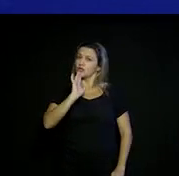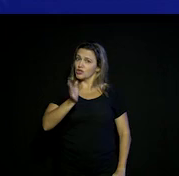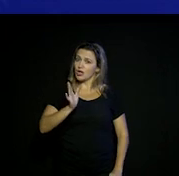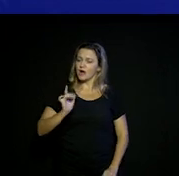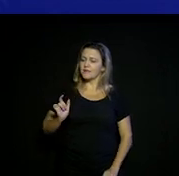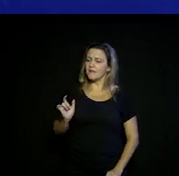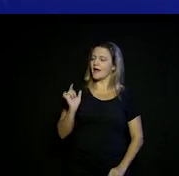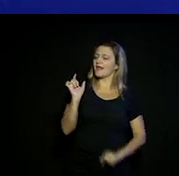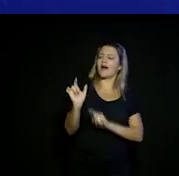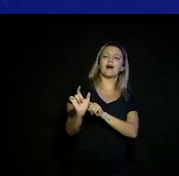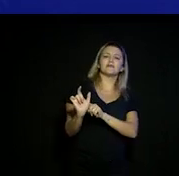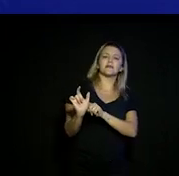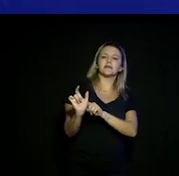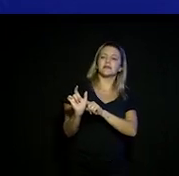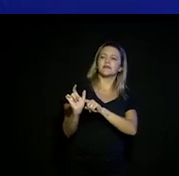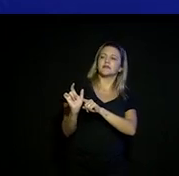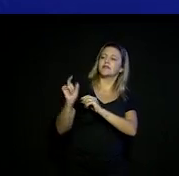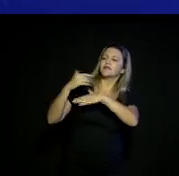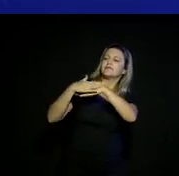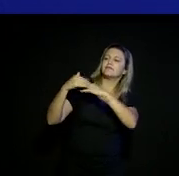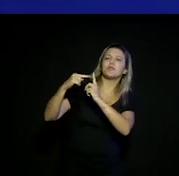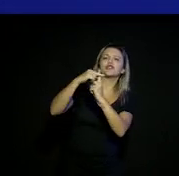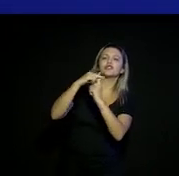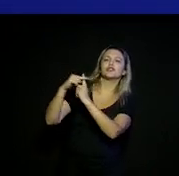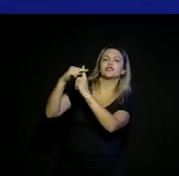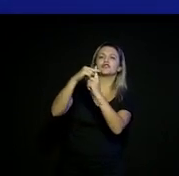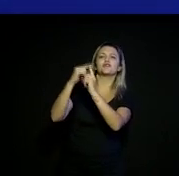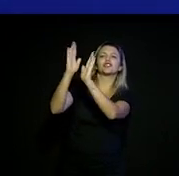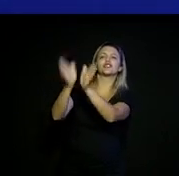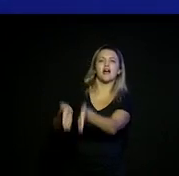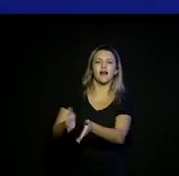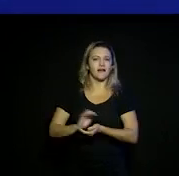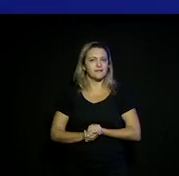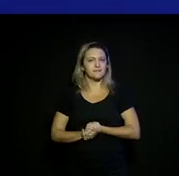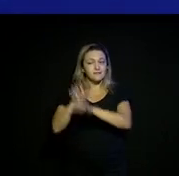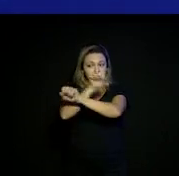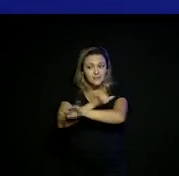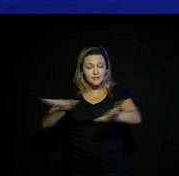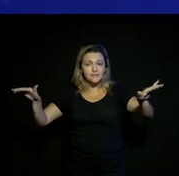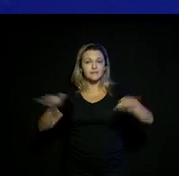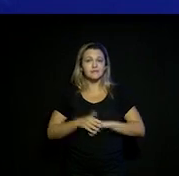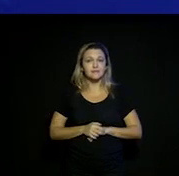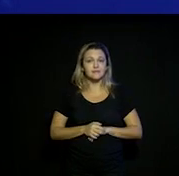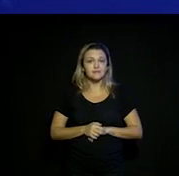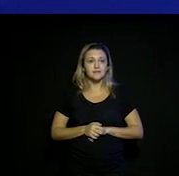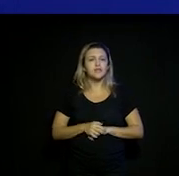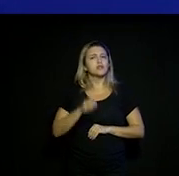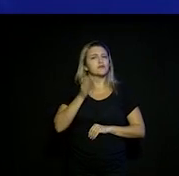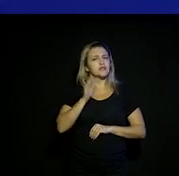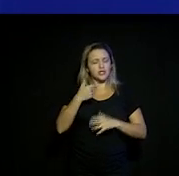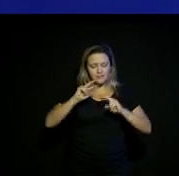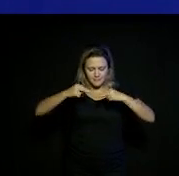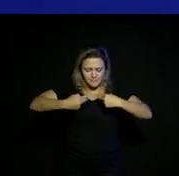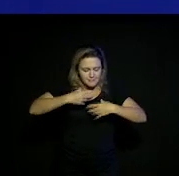sua palavra? Poderia tombar a qualquer momento, eu estaria tranquilo? Qual é a tua palavra? Se nem você a